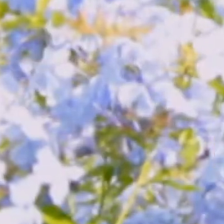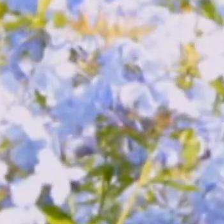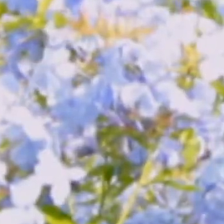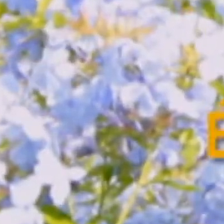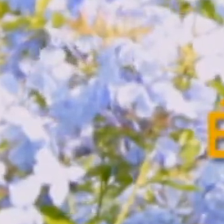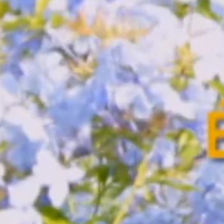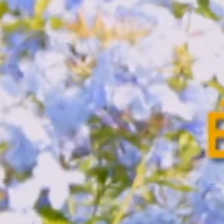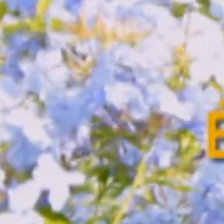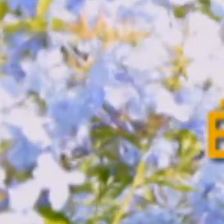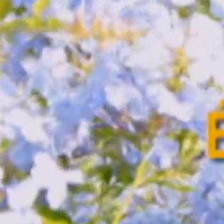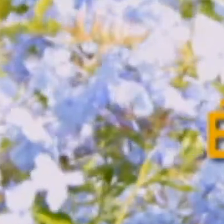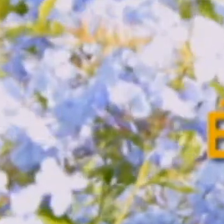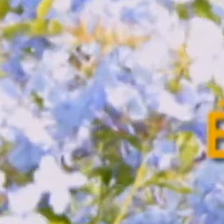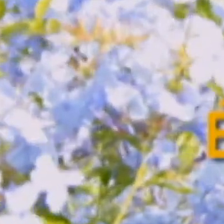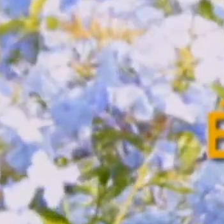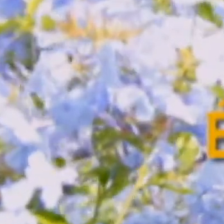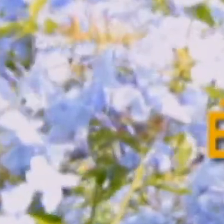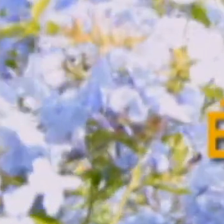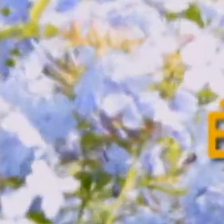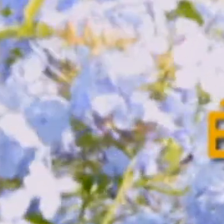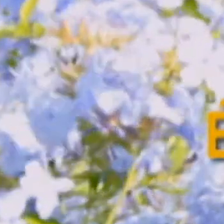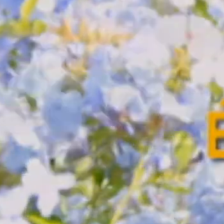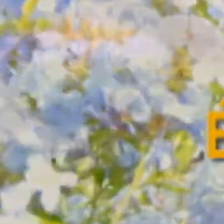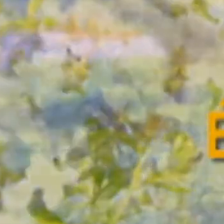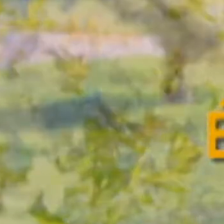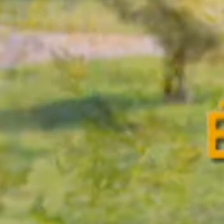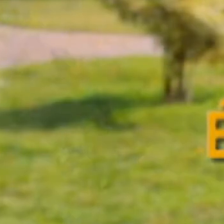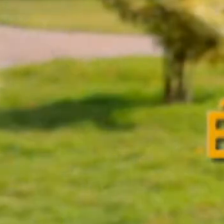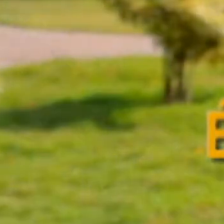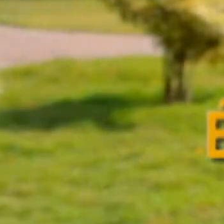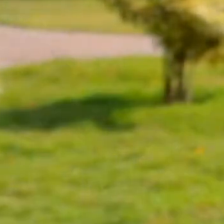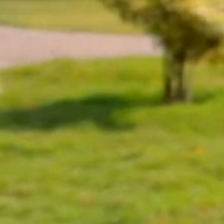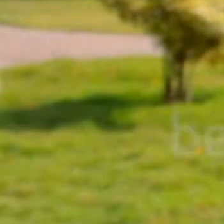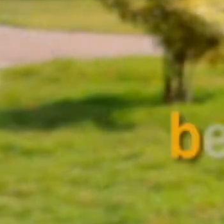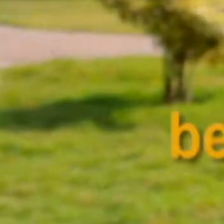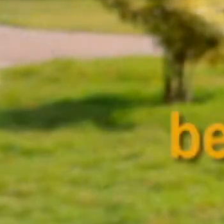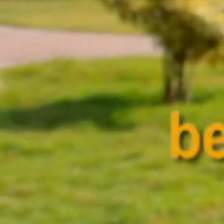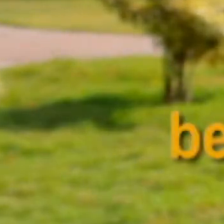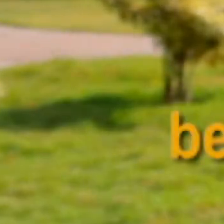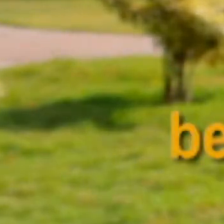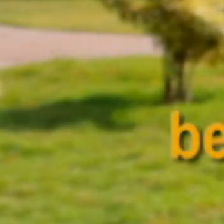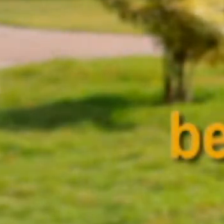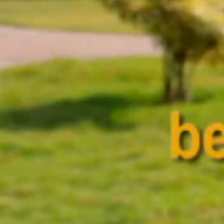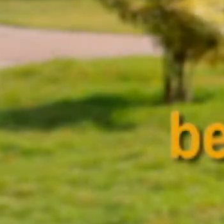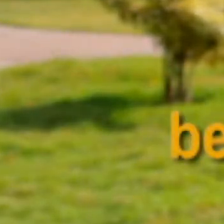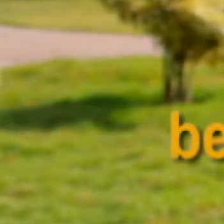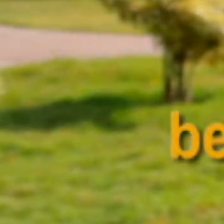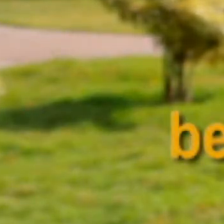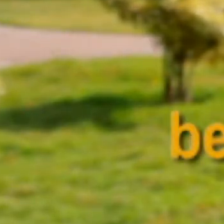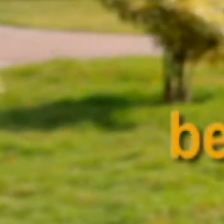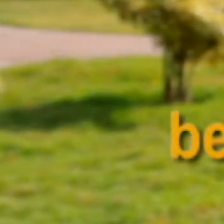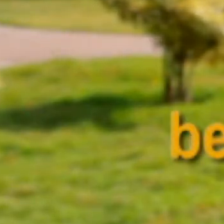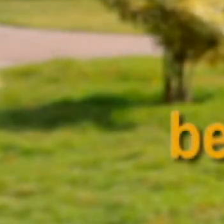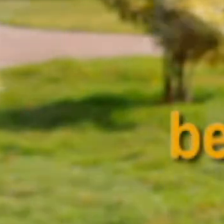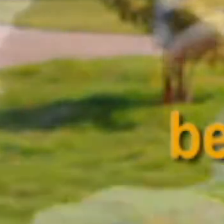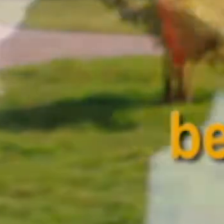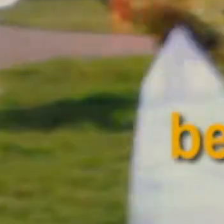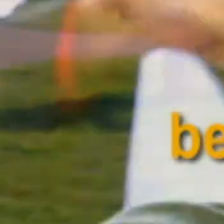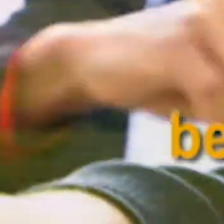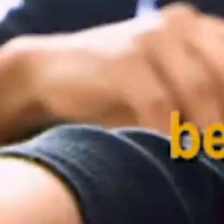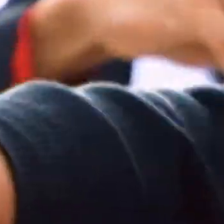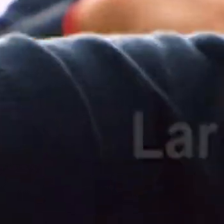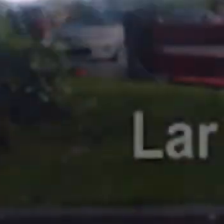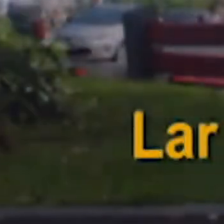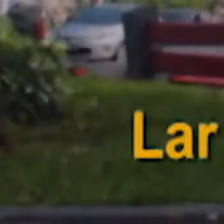feliz. Mas ela flor do vale gigante, em comando deste